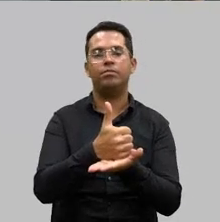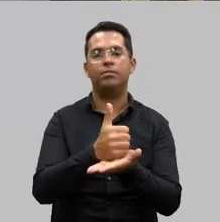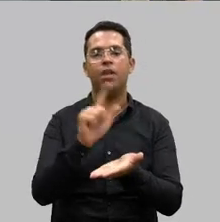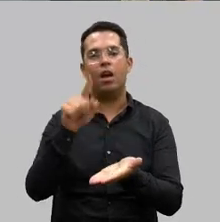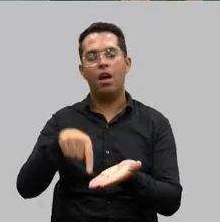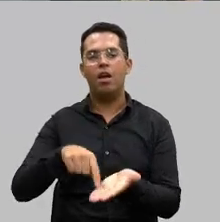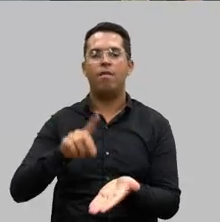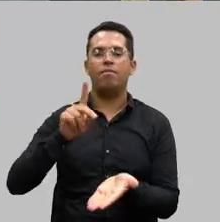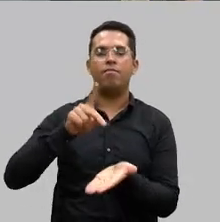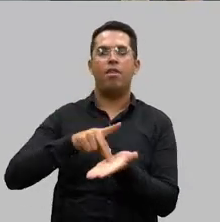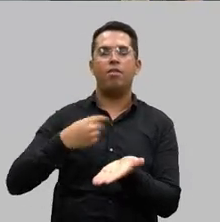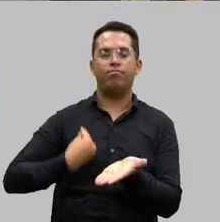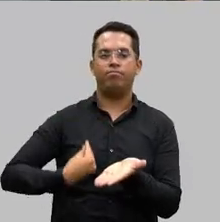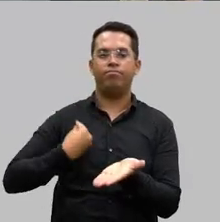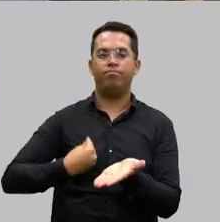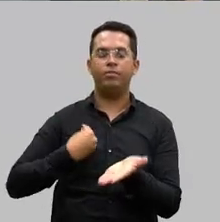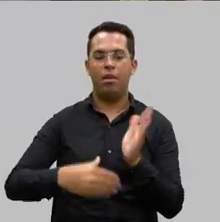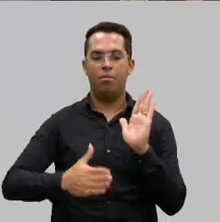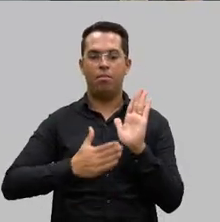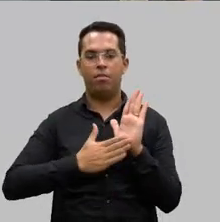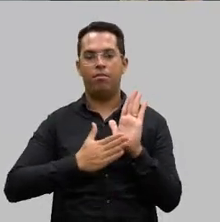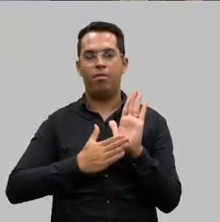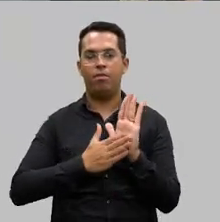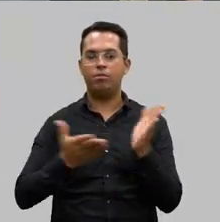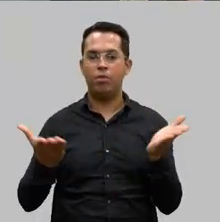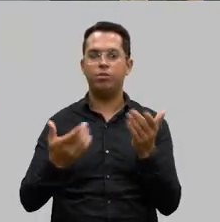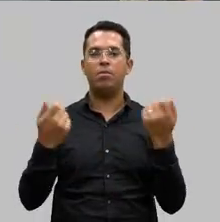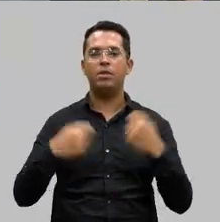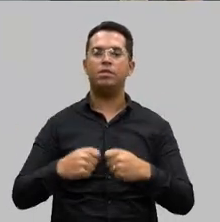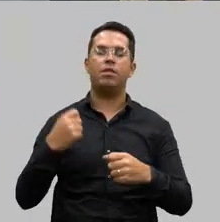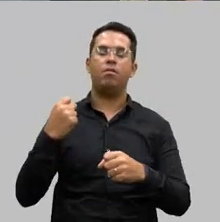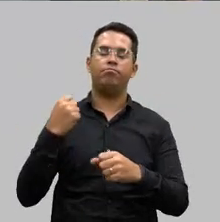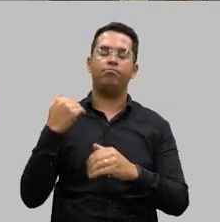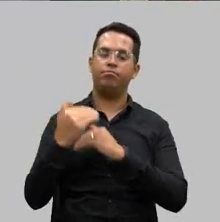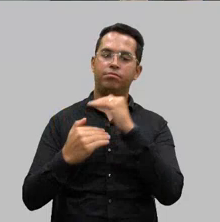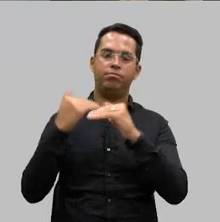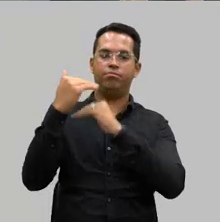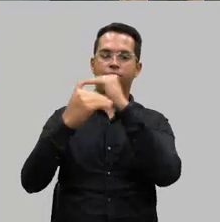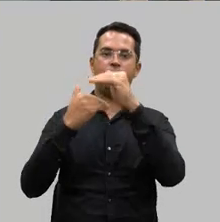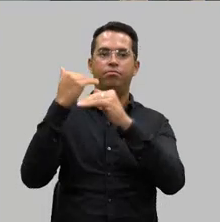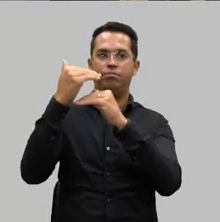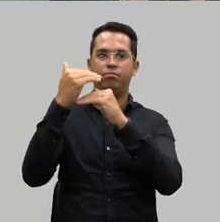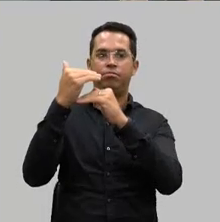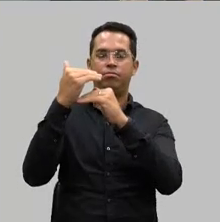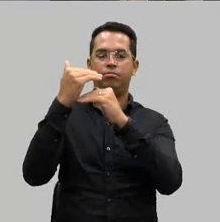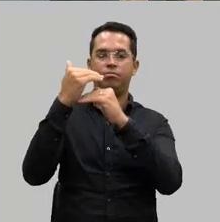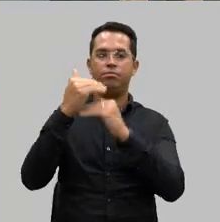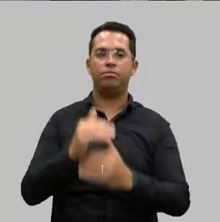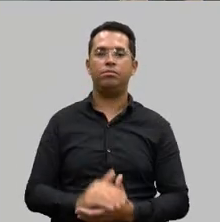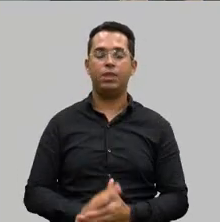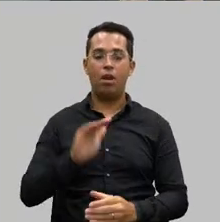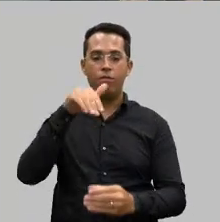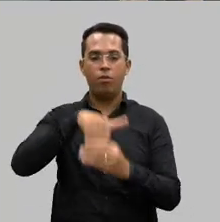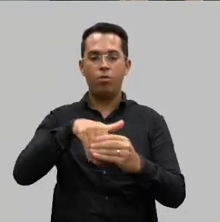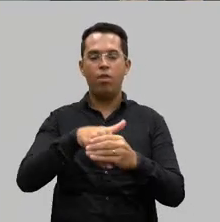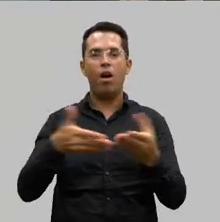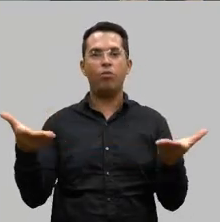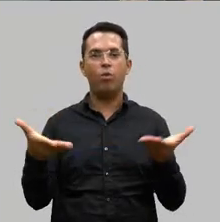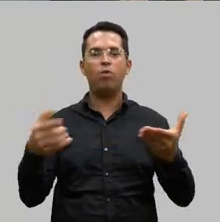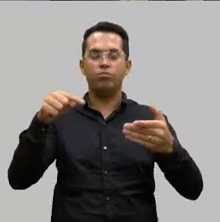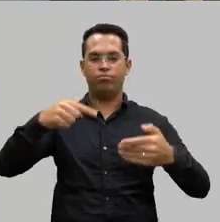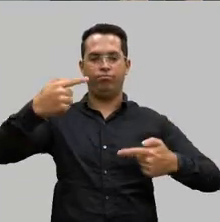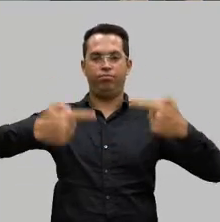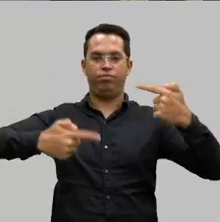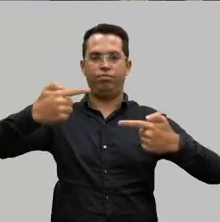propostas concretas que nós precisamos construir dentro do nosso ppag que está em andamento para ser votado nessa casa dentro do